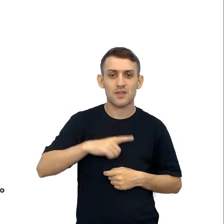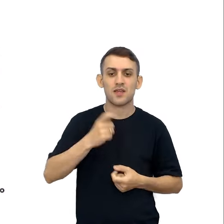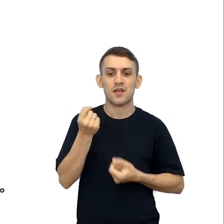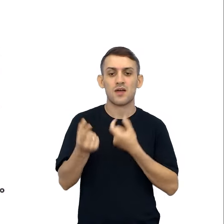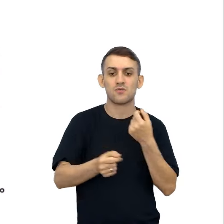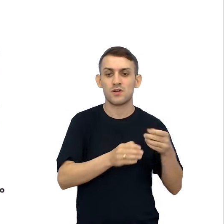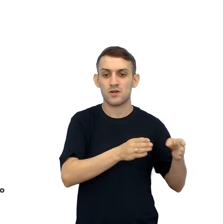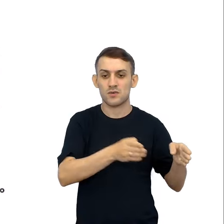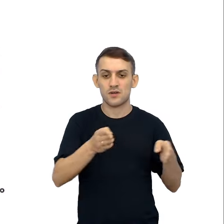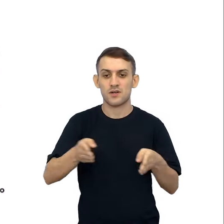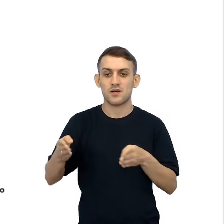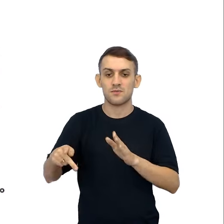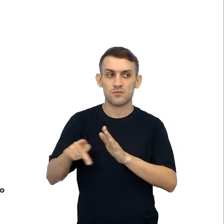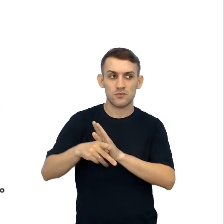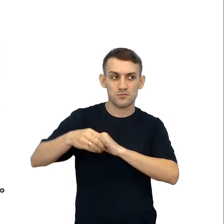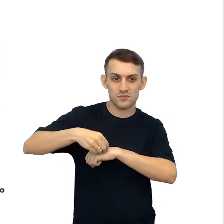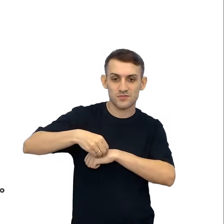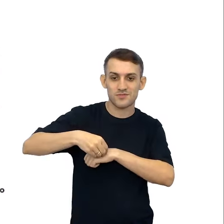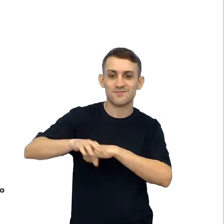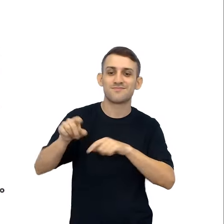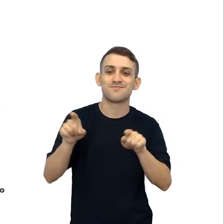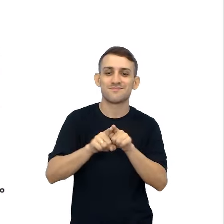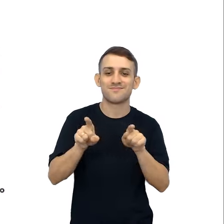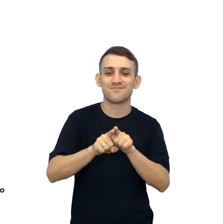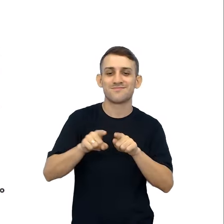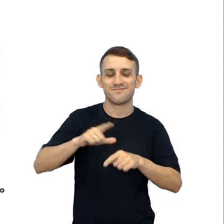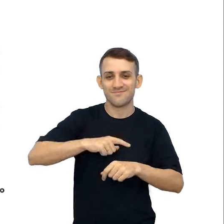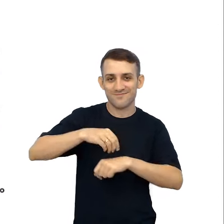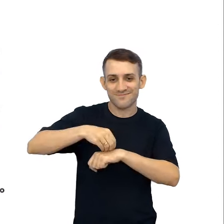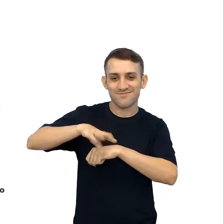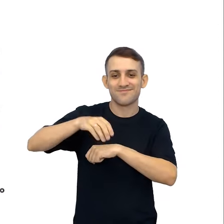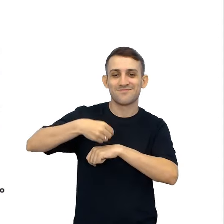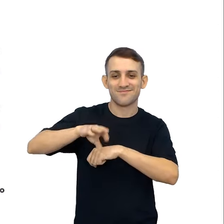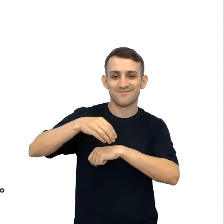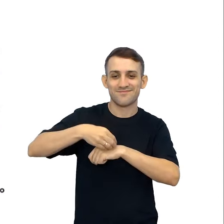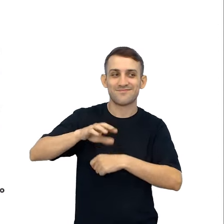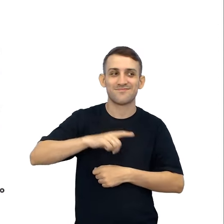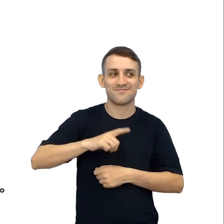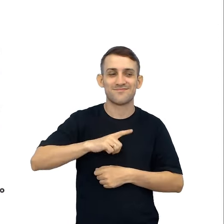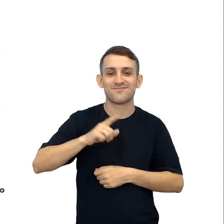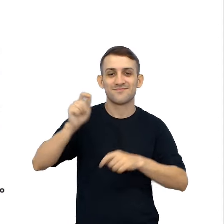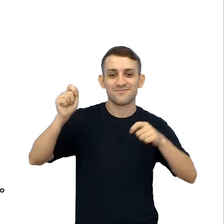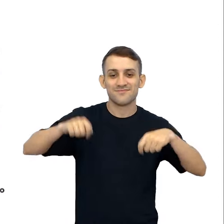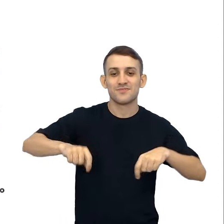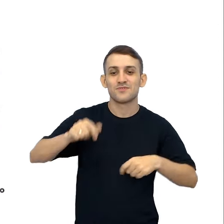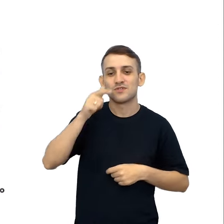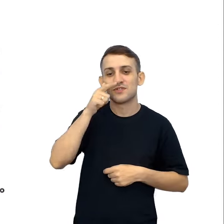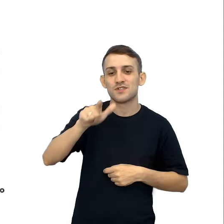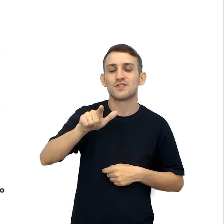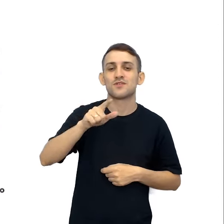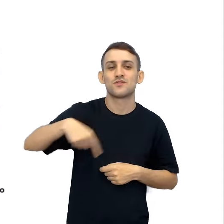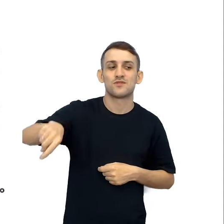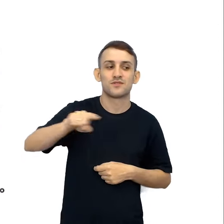etapas sugestivas, é claro, são sugestões, a isso podem ser acrescentadas